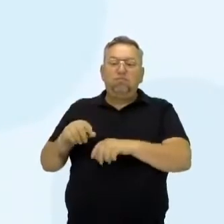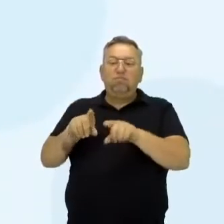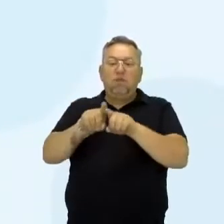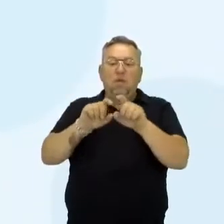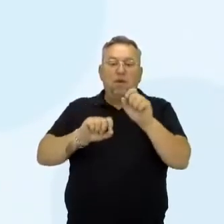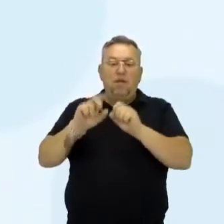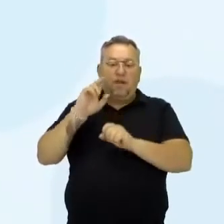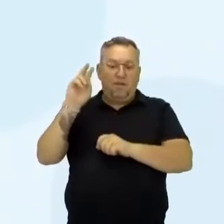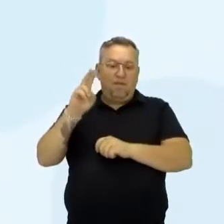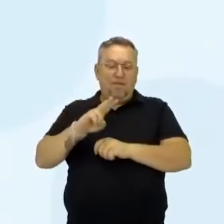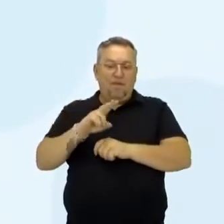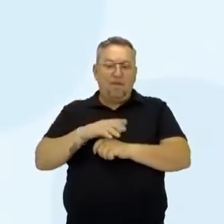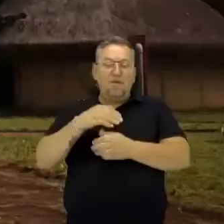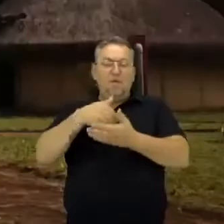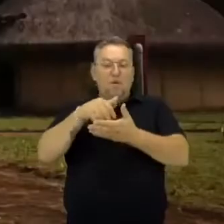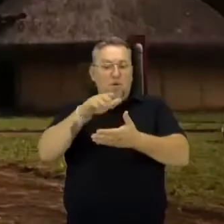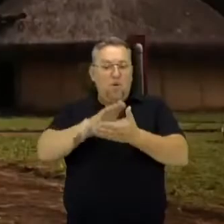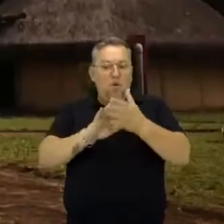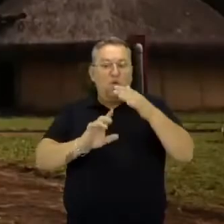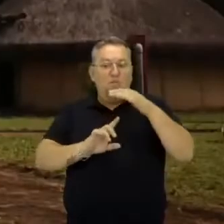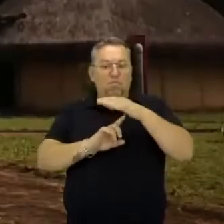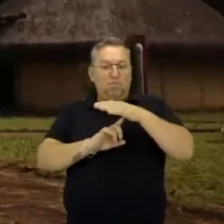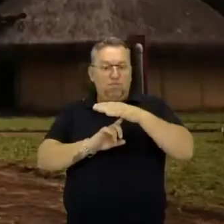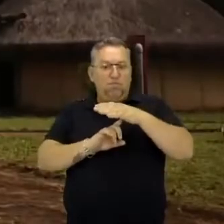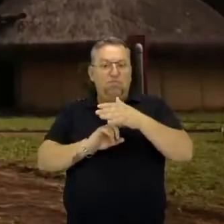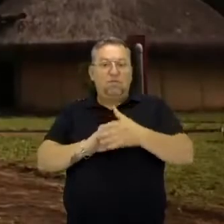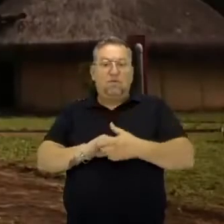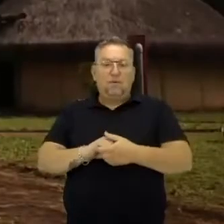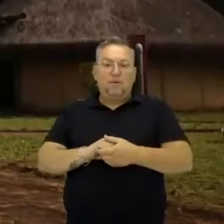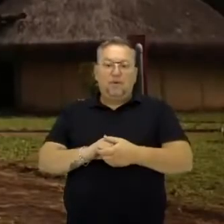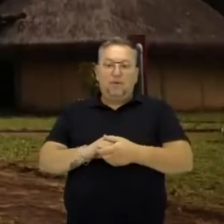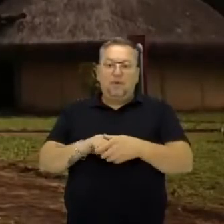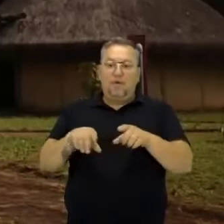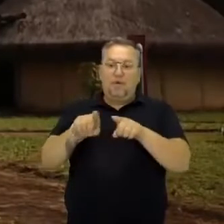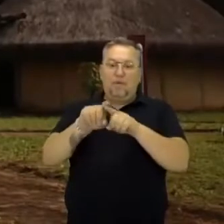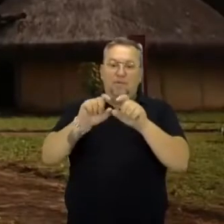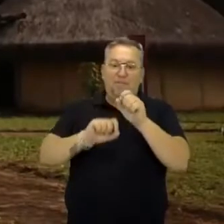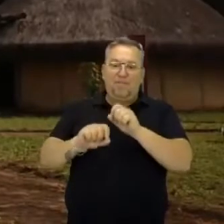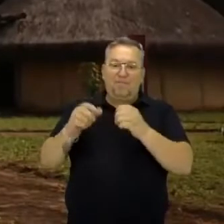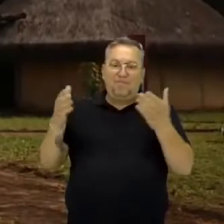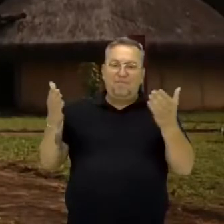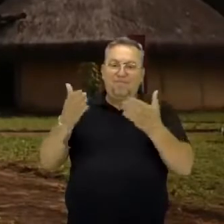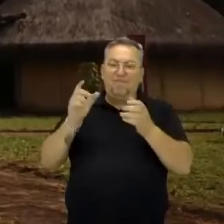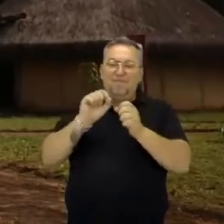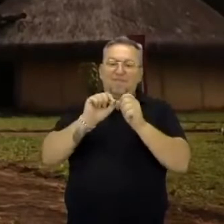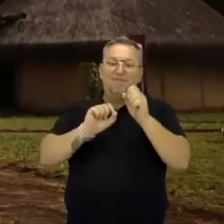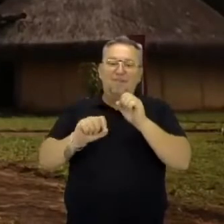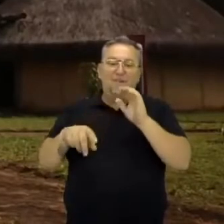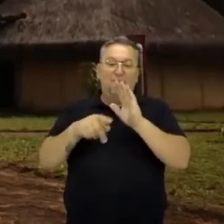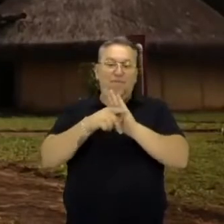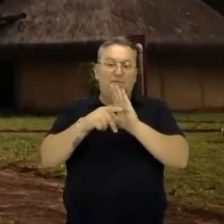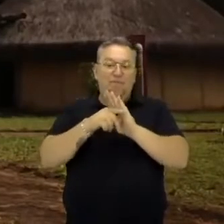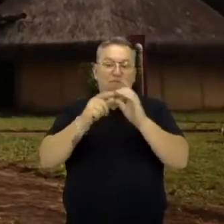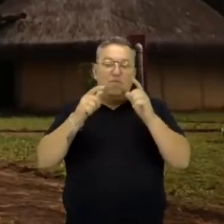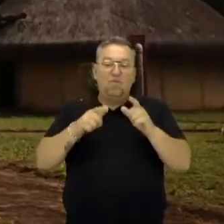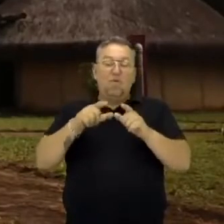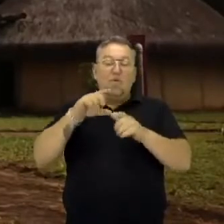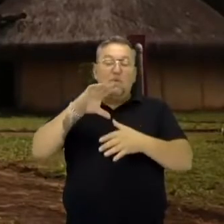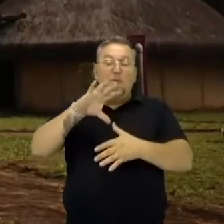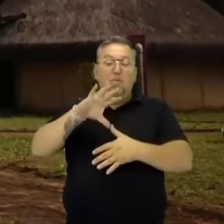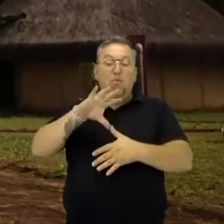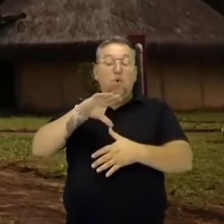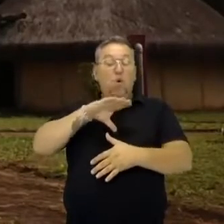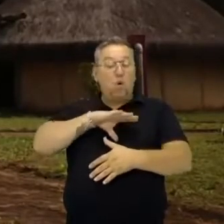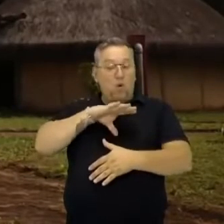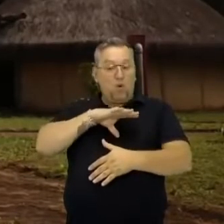Aí tem algumas punições em praça pública. E agora a gente vai falar de formas de resistência à escravidão na América Portuguesa.